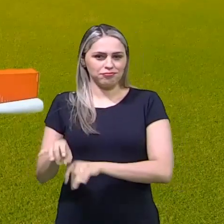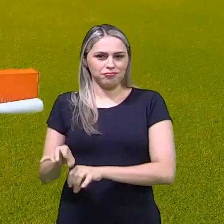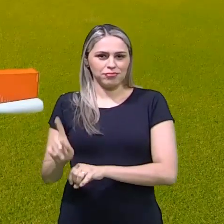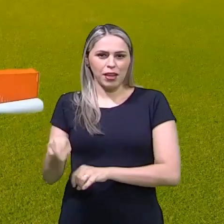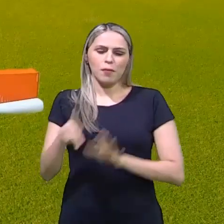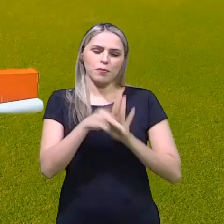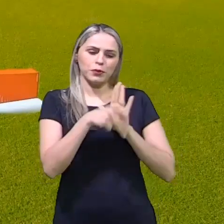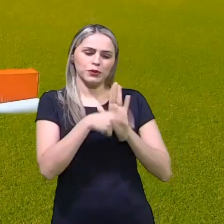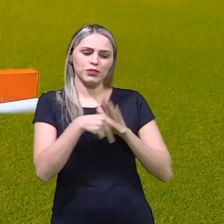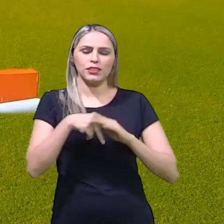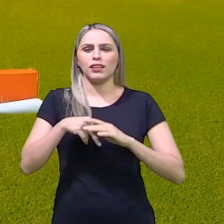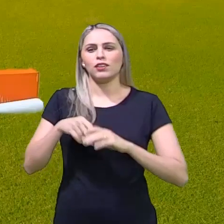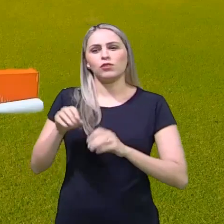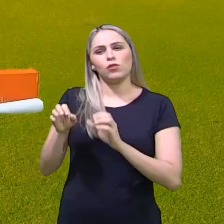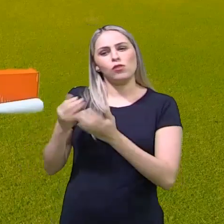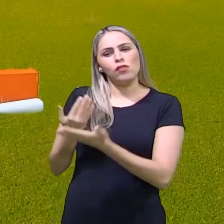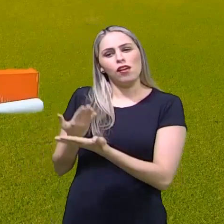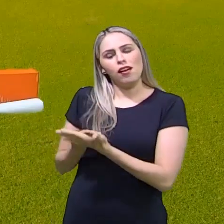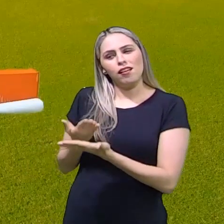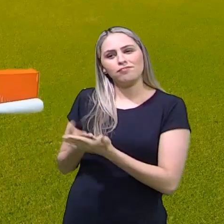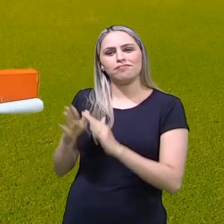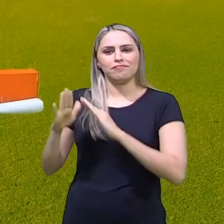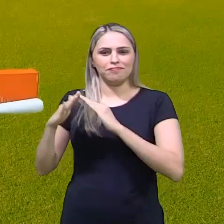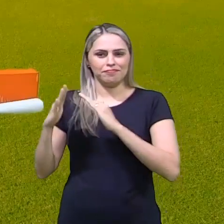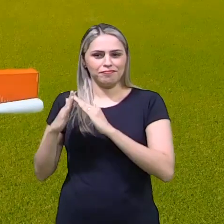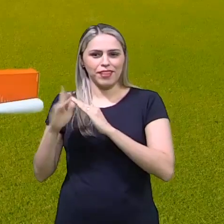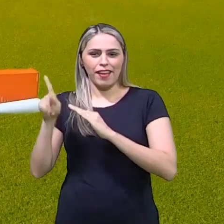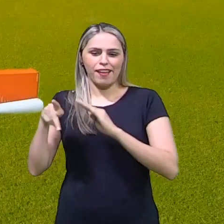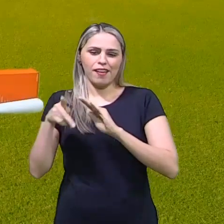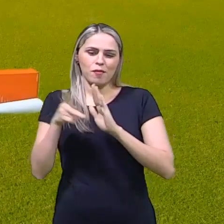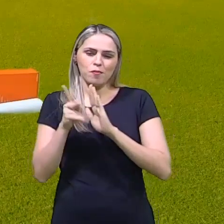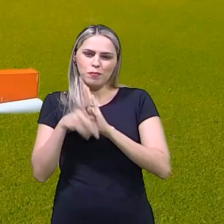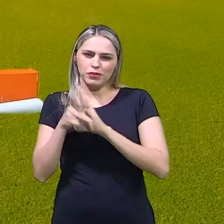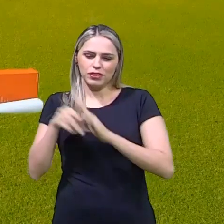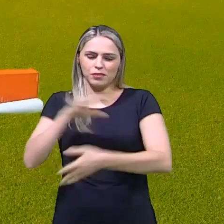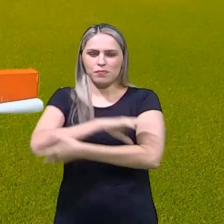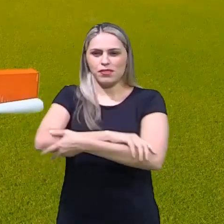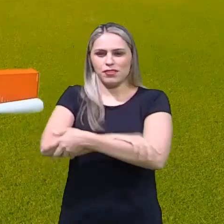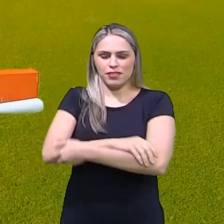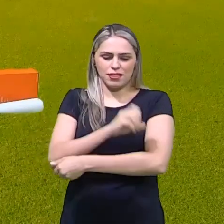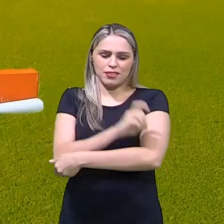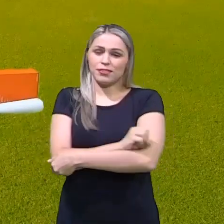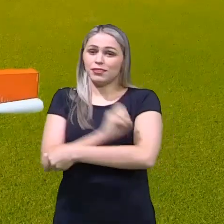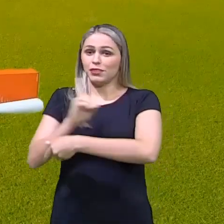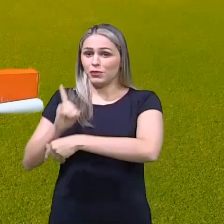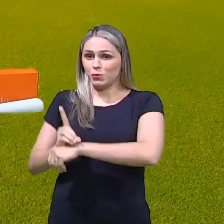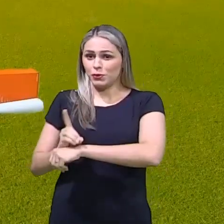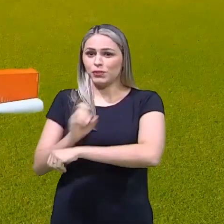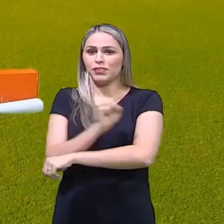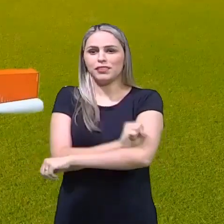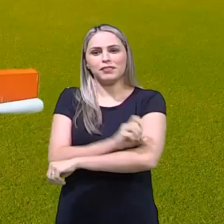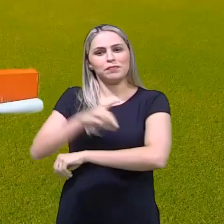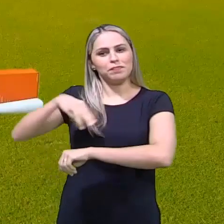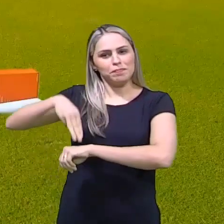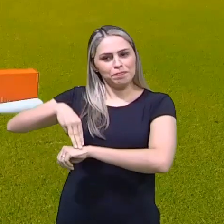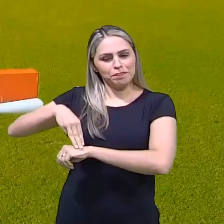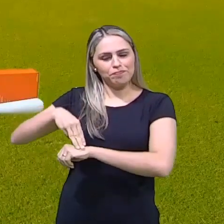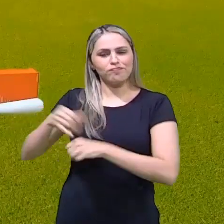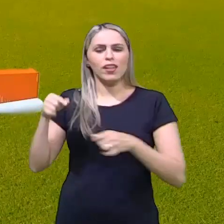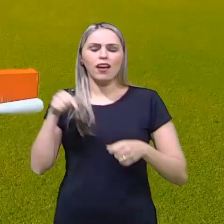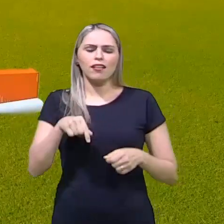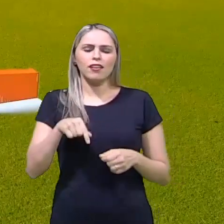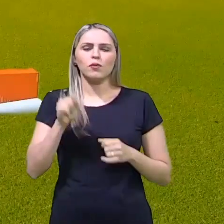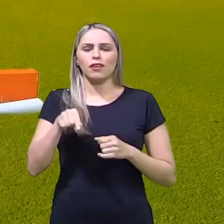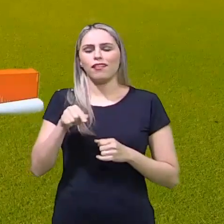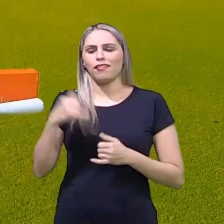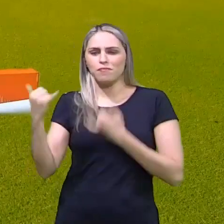projeto de regime colaborativo entre a SEDUC e a SEMED. Estamos no quadro EBA. Vamos brincar? Professor, e a gente